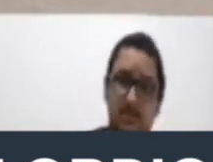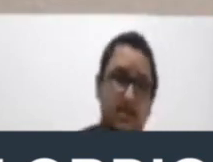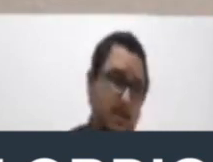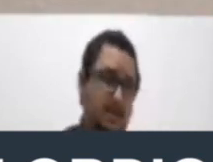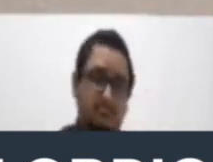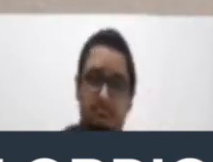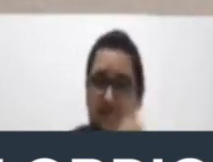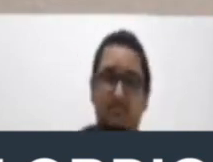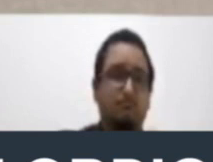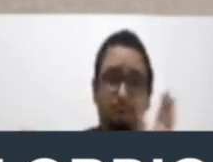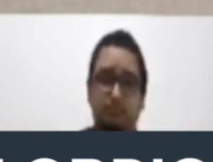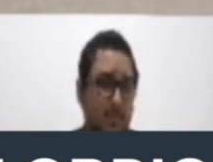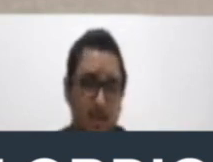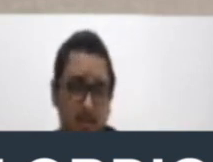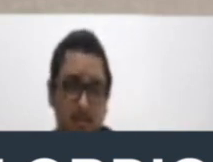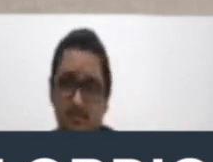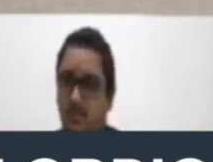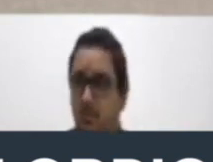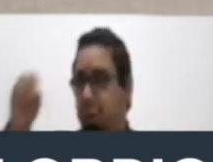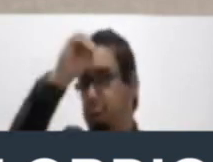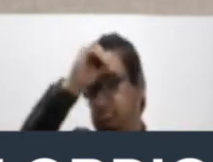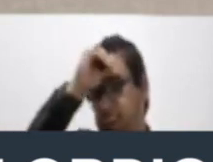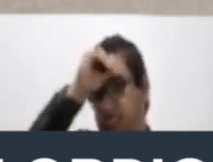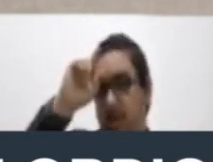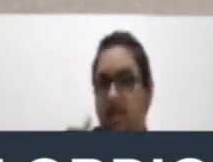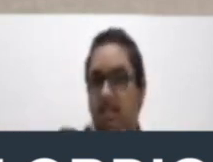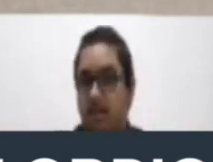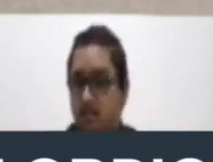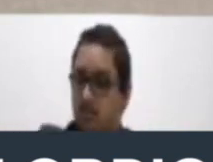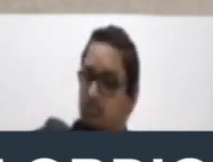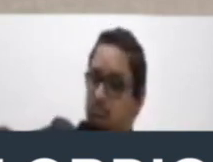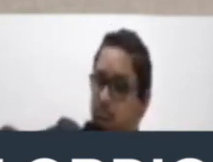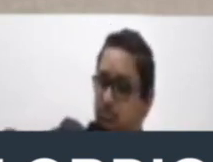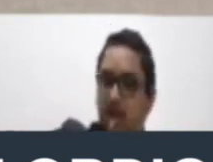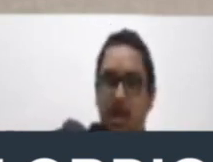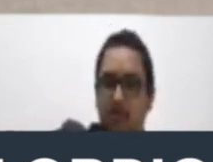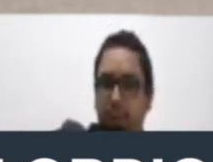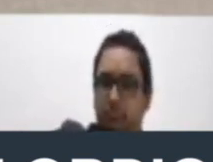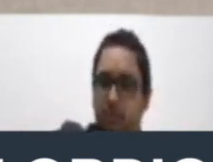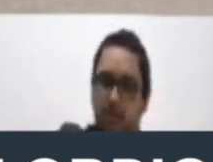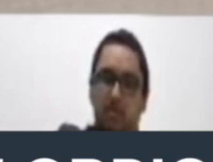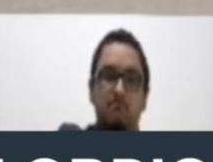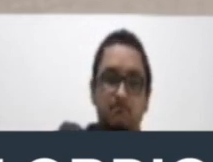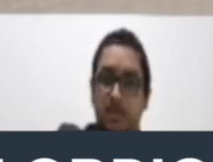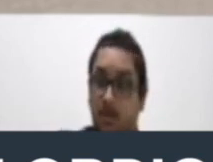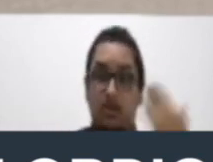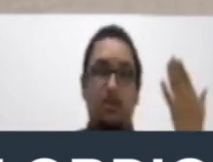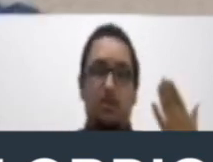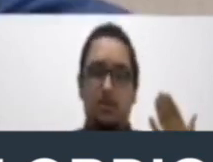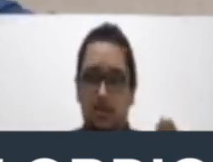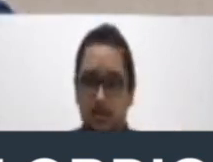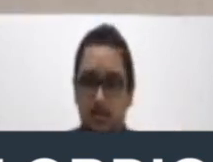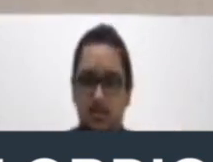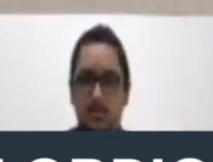sabendo, vereador Everton, desse serviço que vai ser feito ali da água, da concessionária Águas de Manaus, naquele bairro, naquela rua.